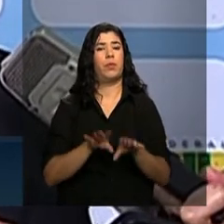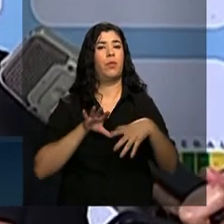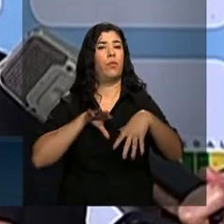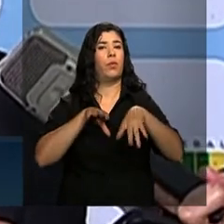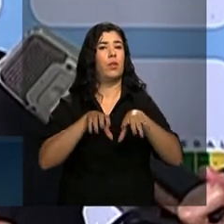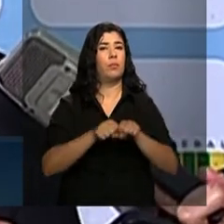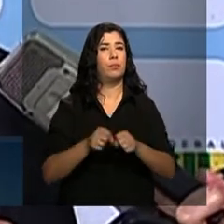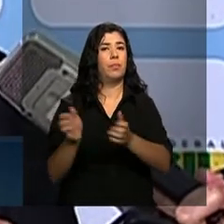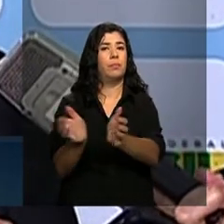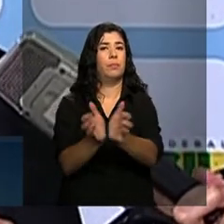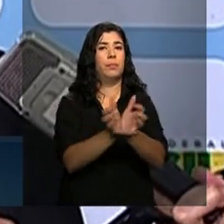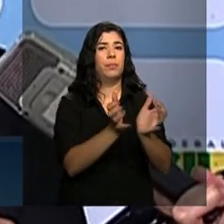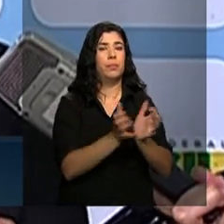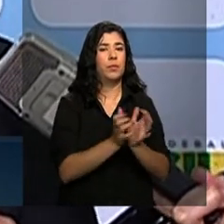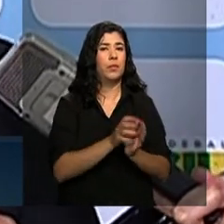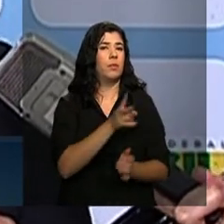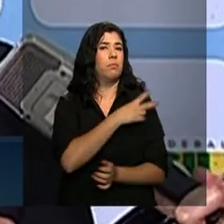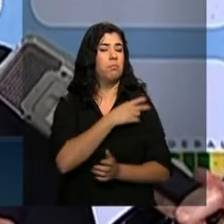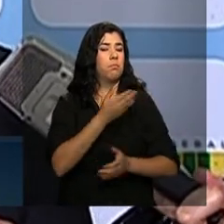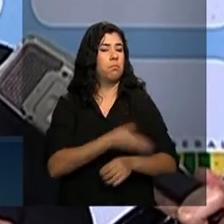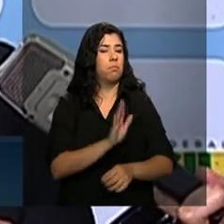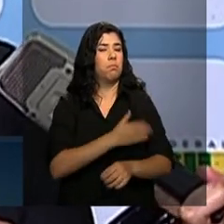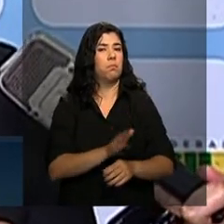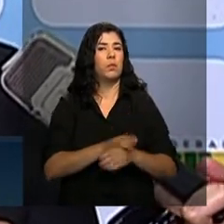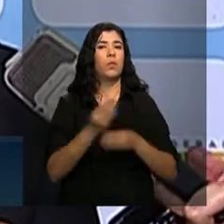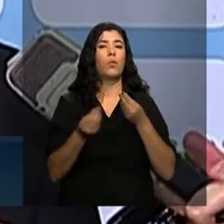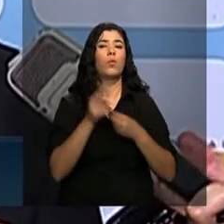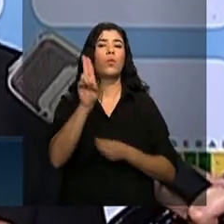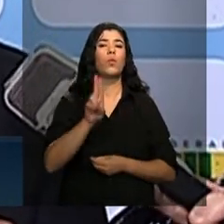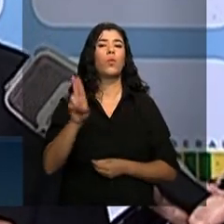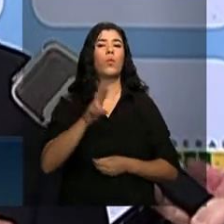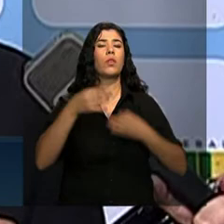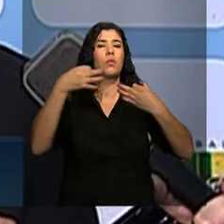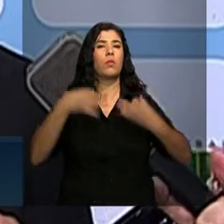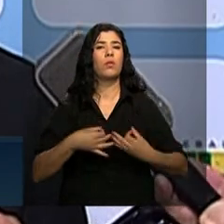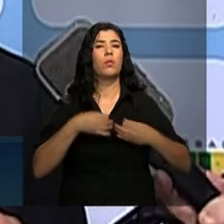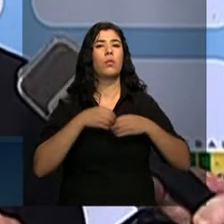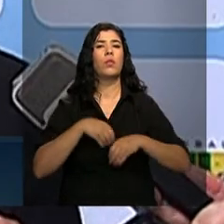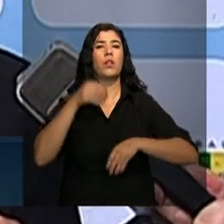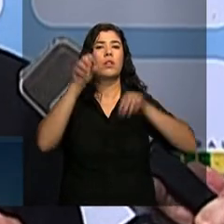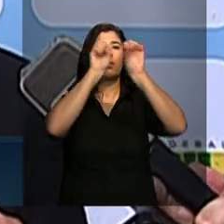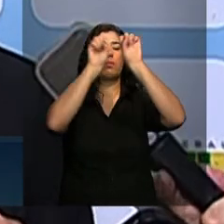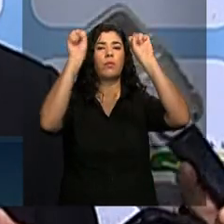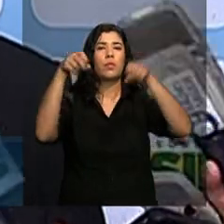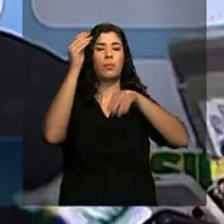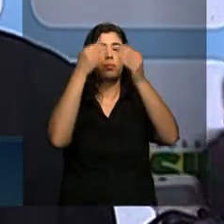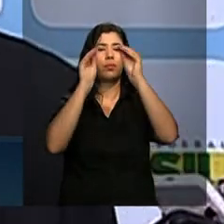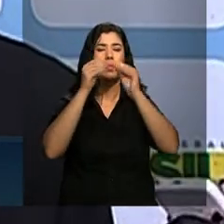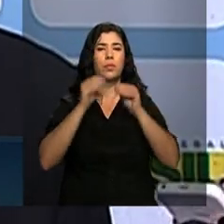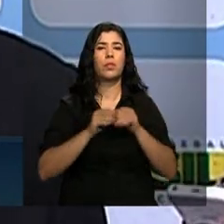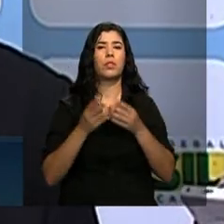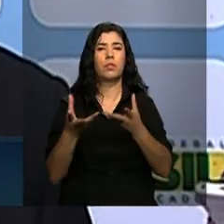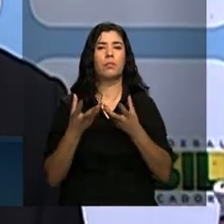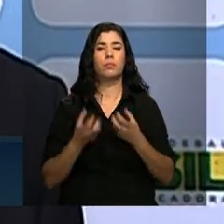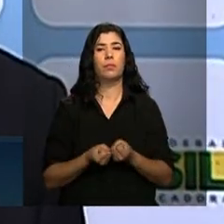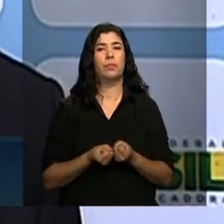poder fazer a correta, a plena utilização de todas as funcionalidades que o sistema permite.